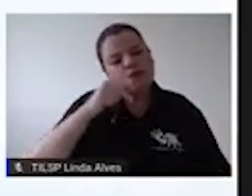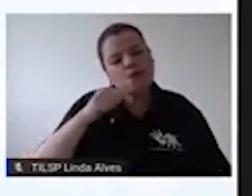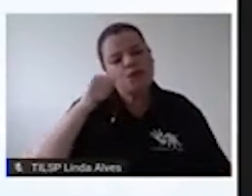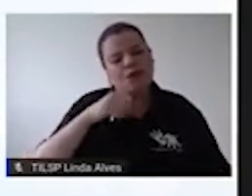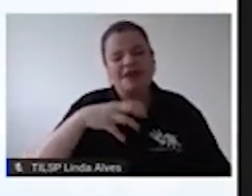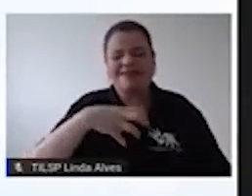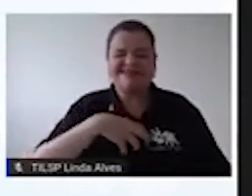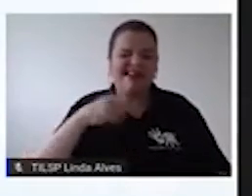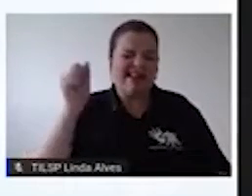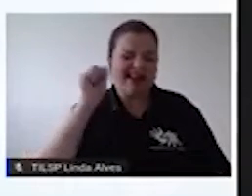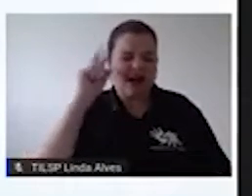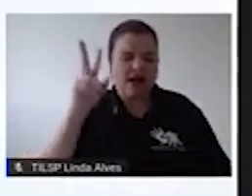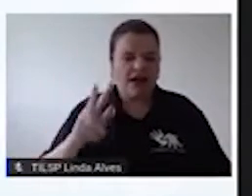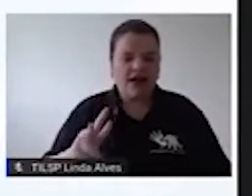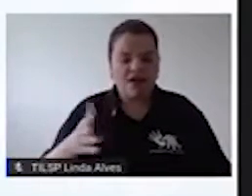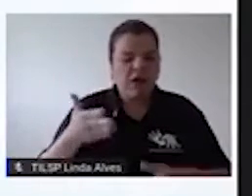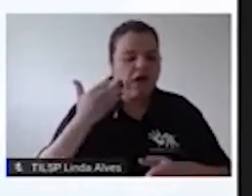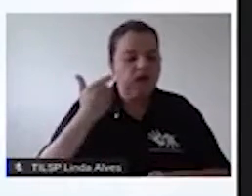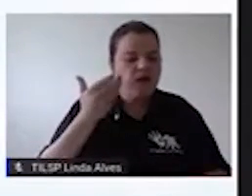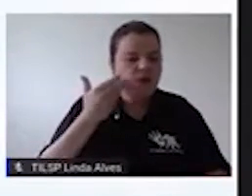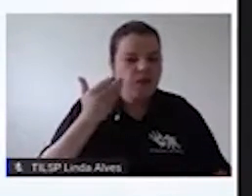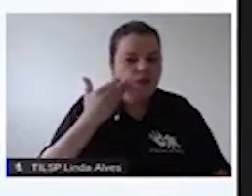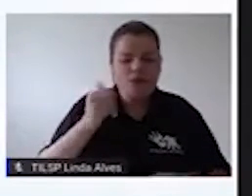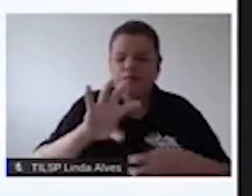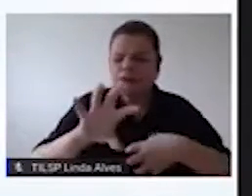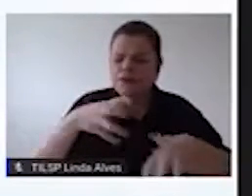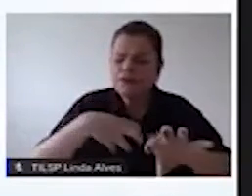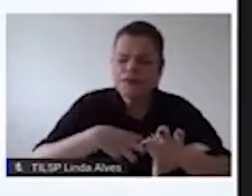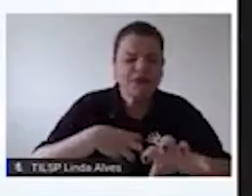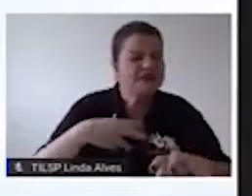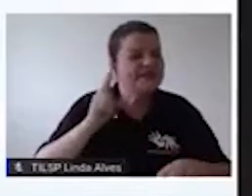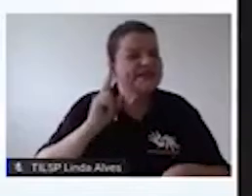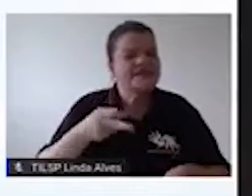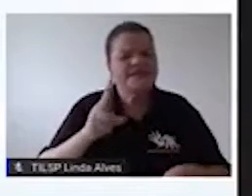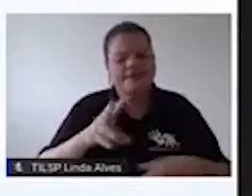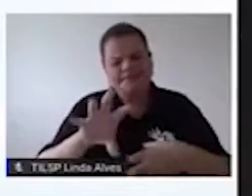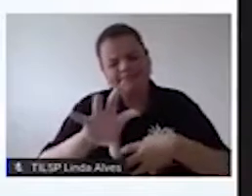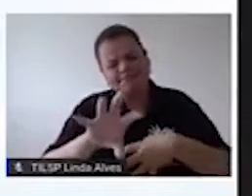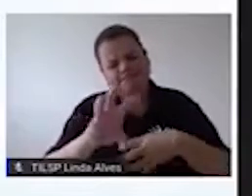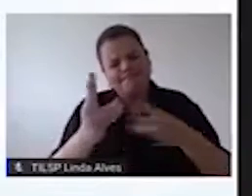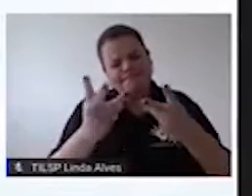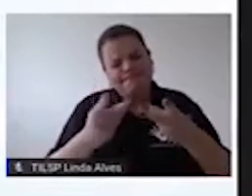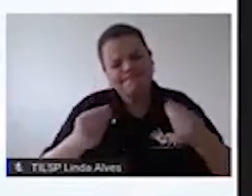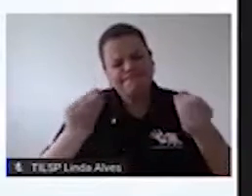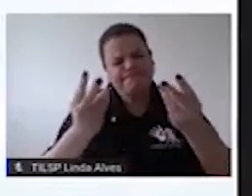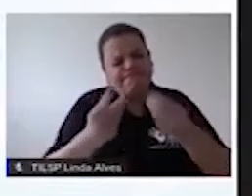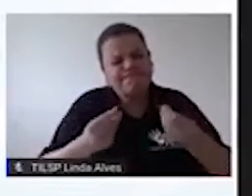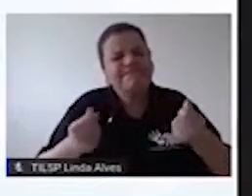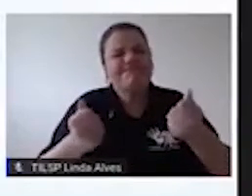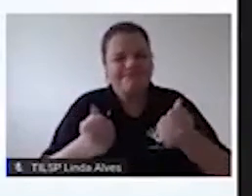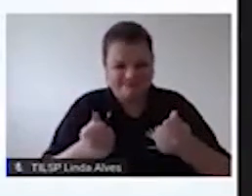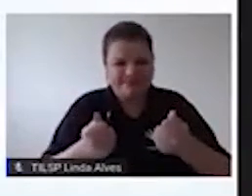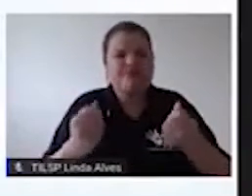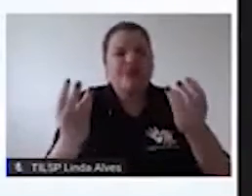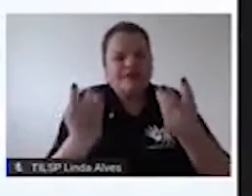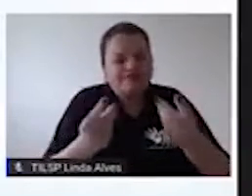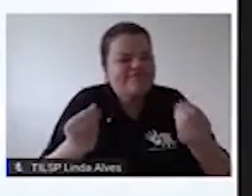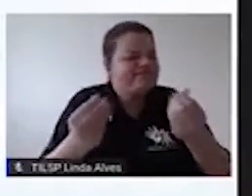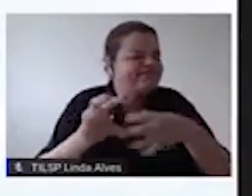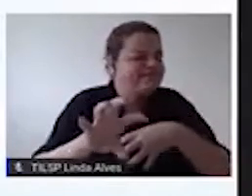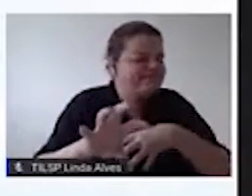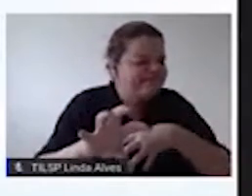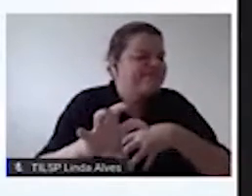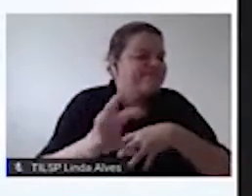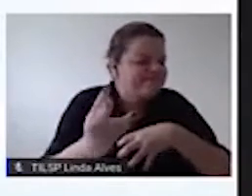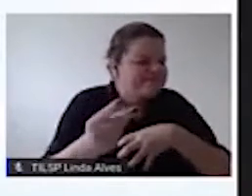uma expertise muito grande, né? A gente consegue ter esse olhar, essa sensibilidade do entorno, do